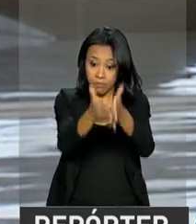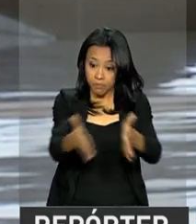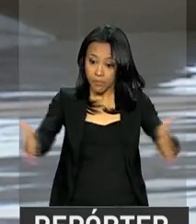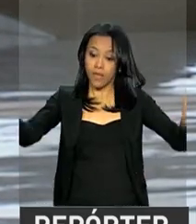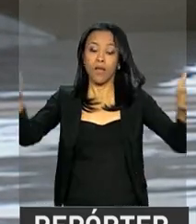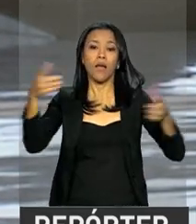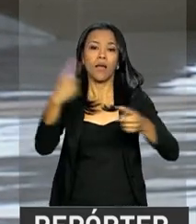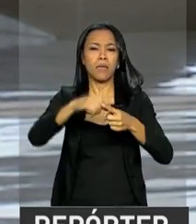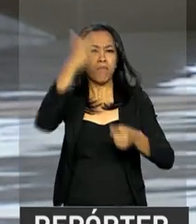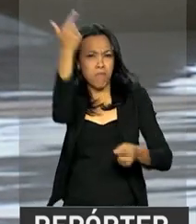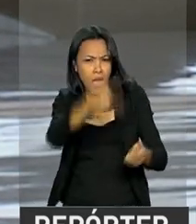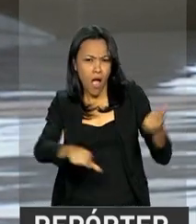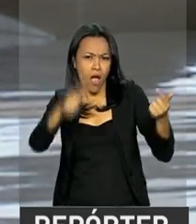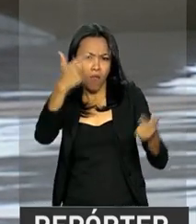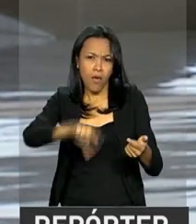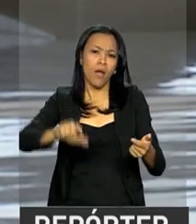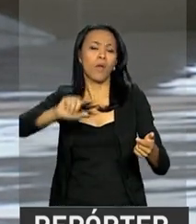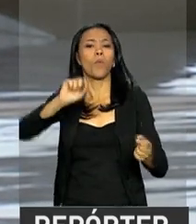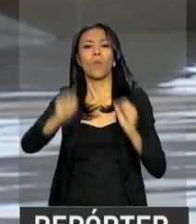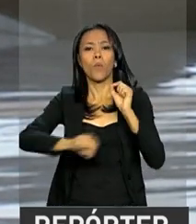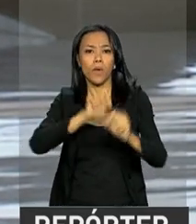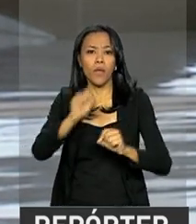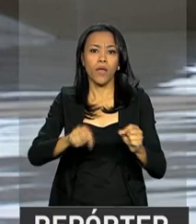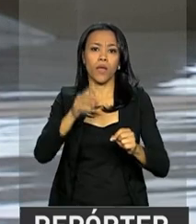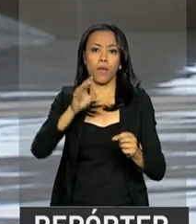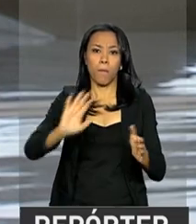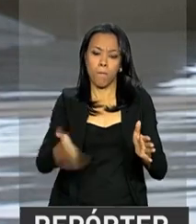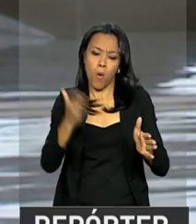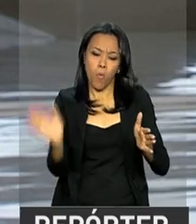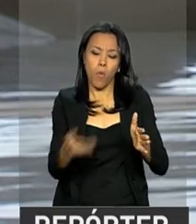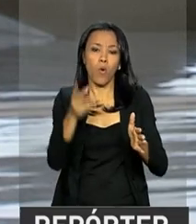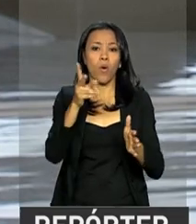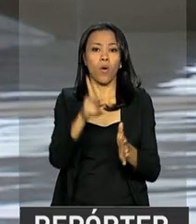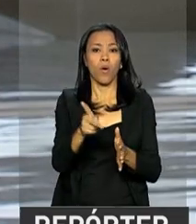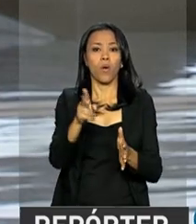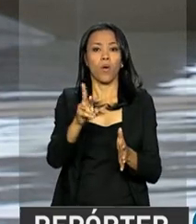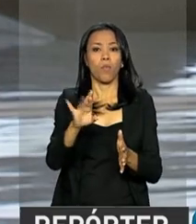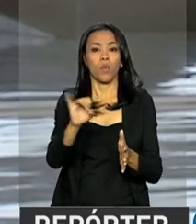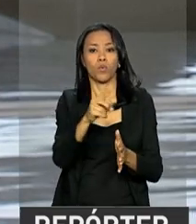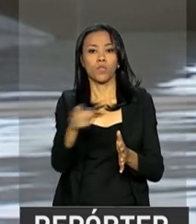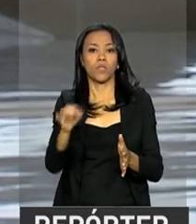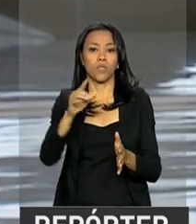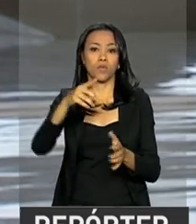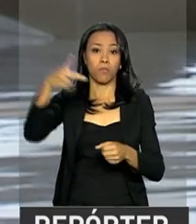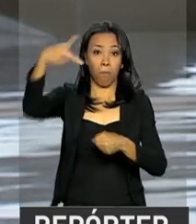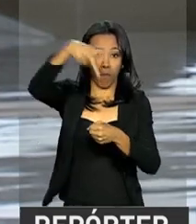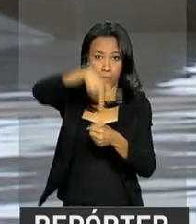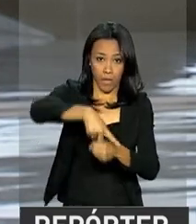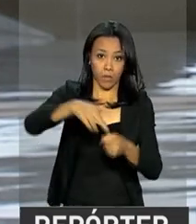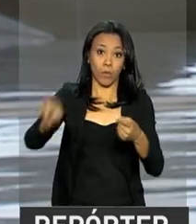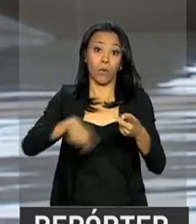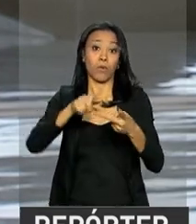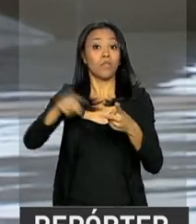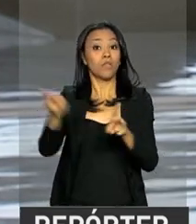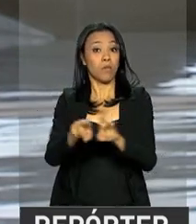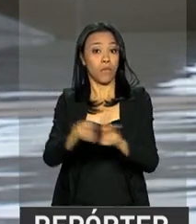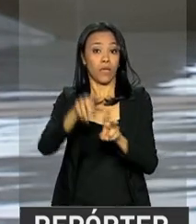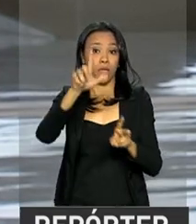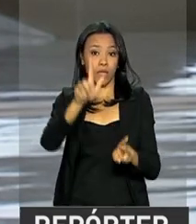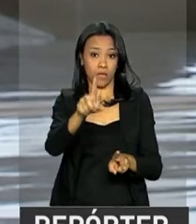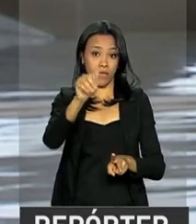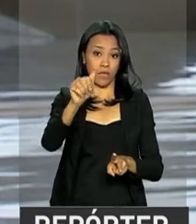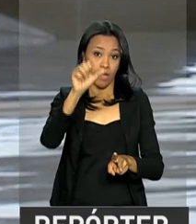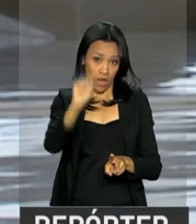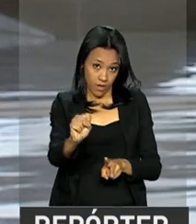a produção brasileira de petróleo e gás natural e também atender aí a crescente demanda